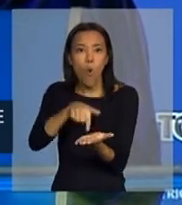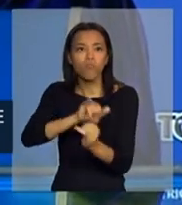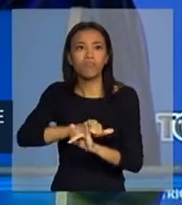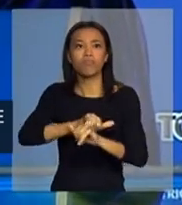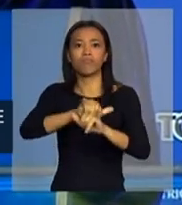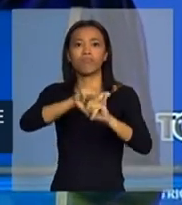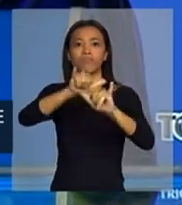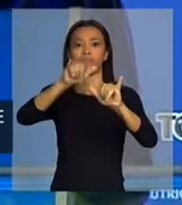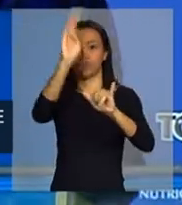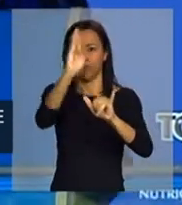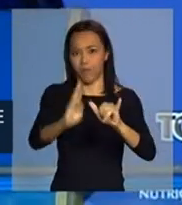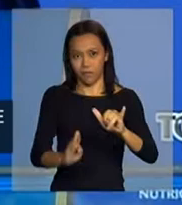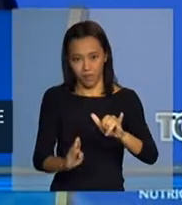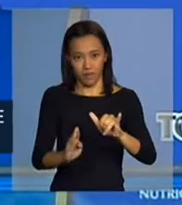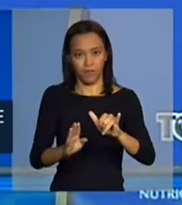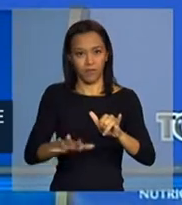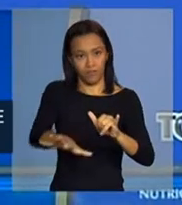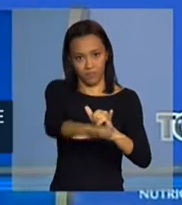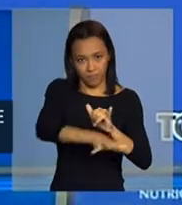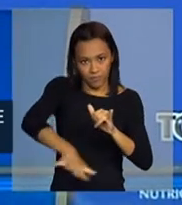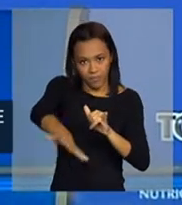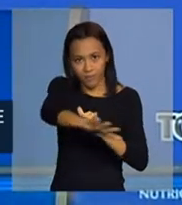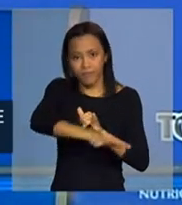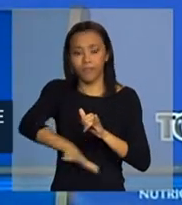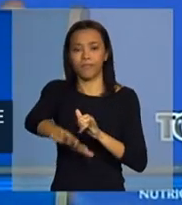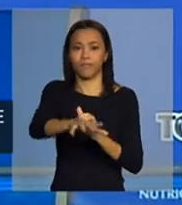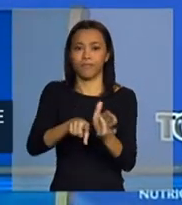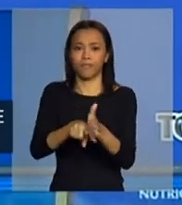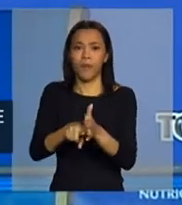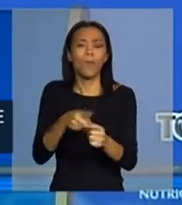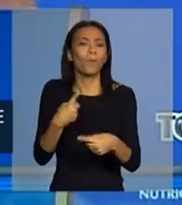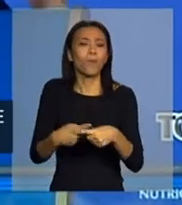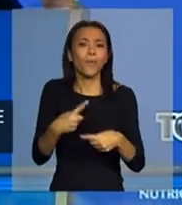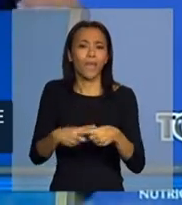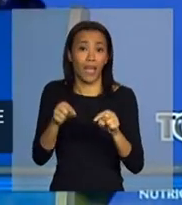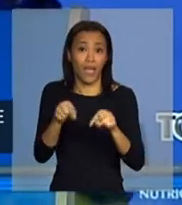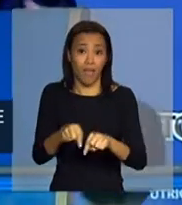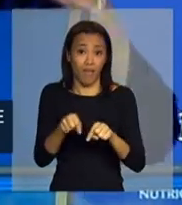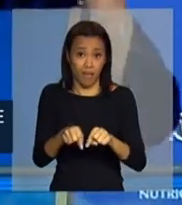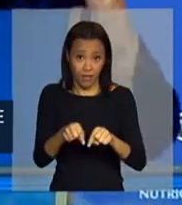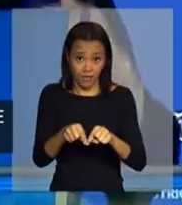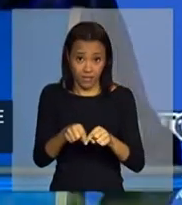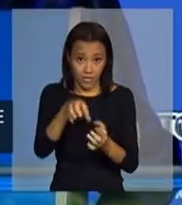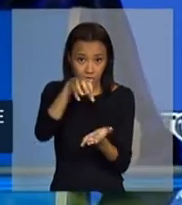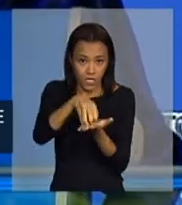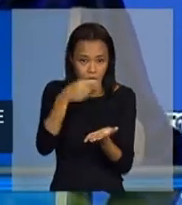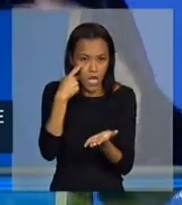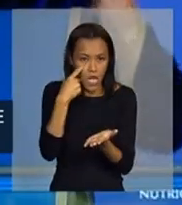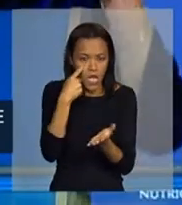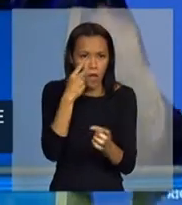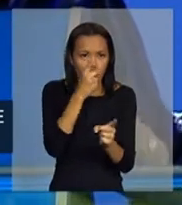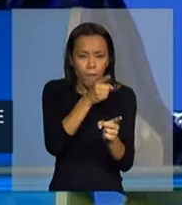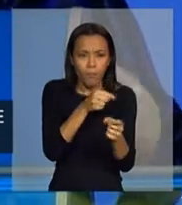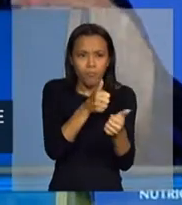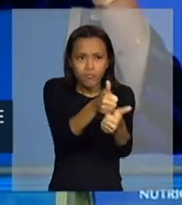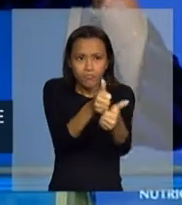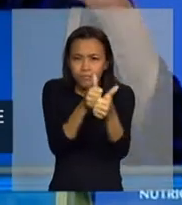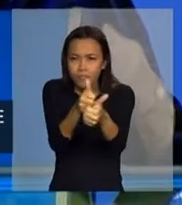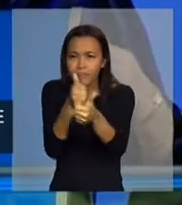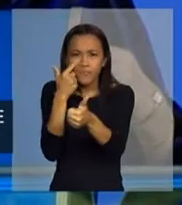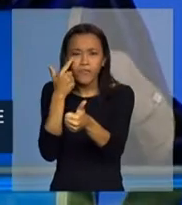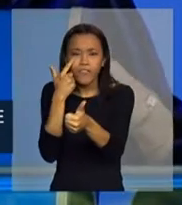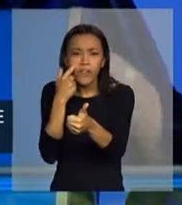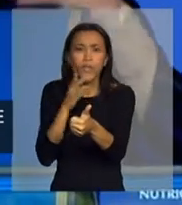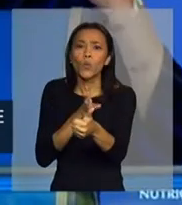país. Muito boas notícias porque ele acompanha o avanço da fronteira